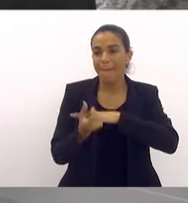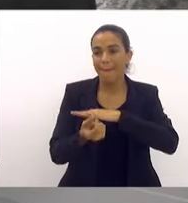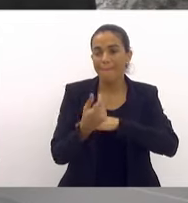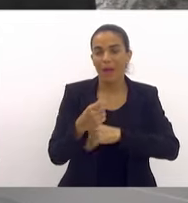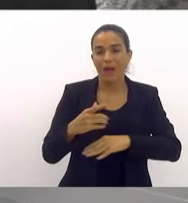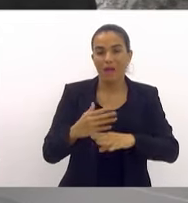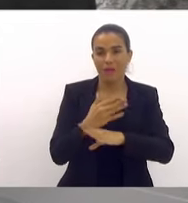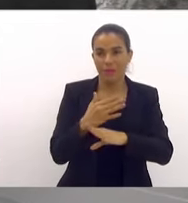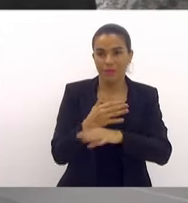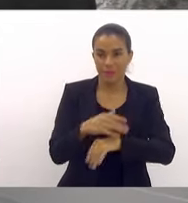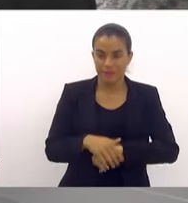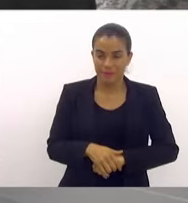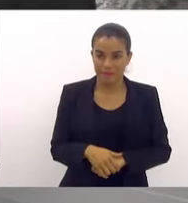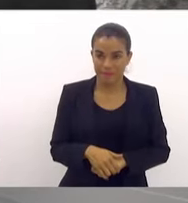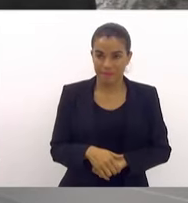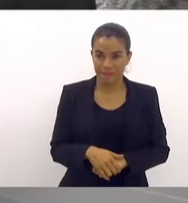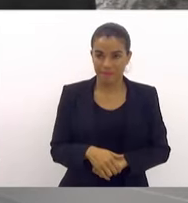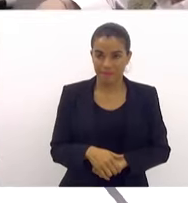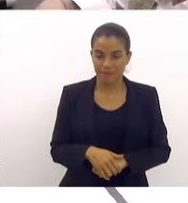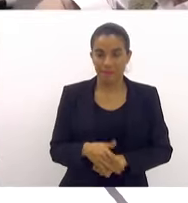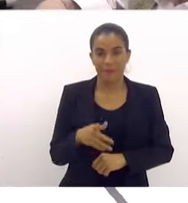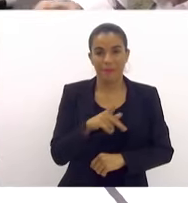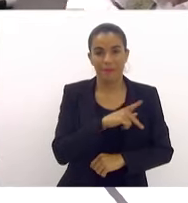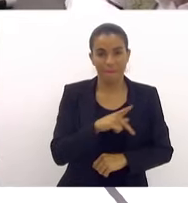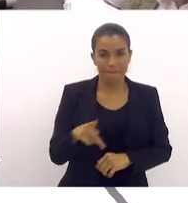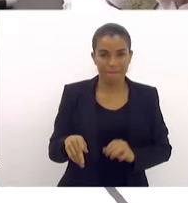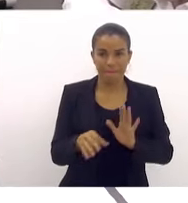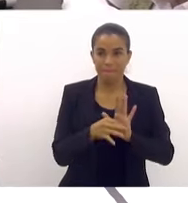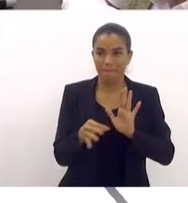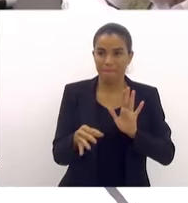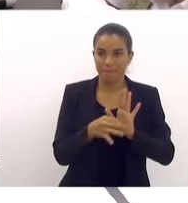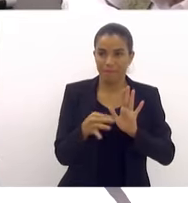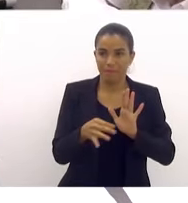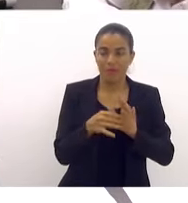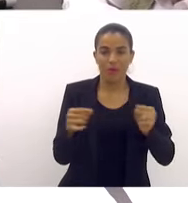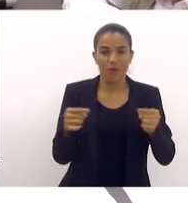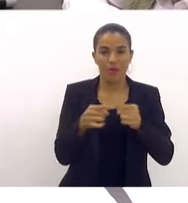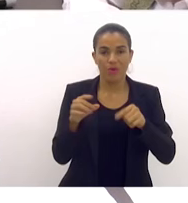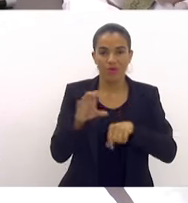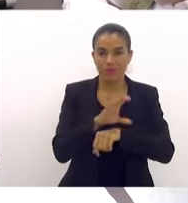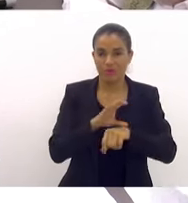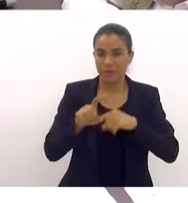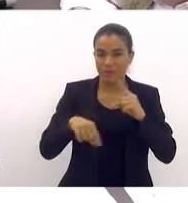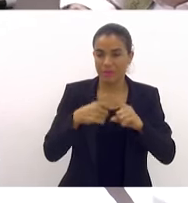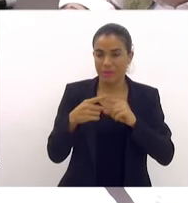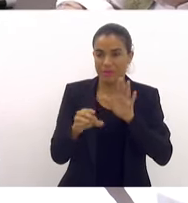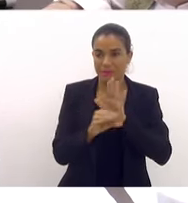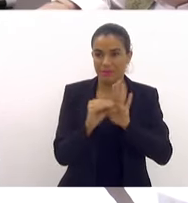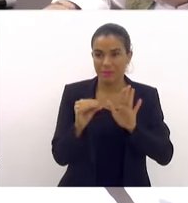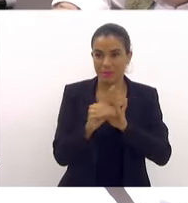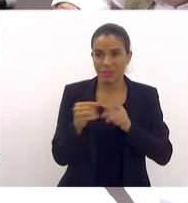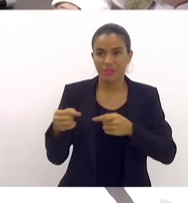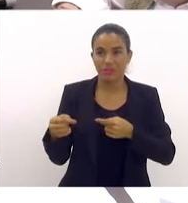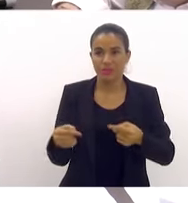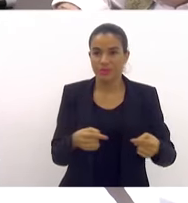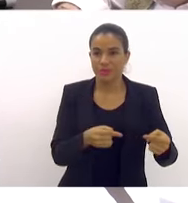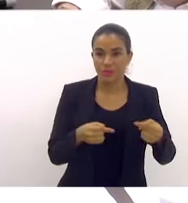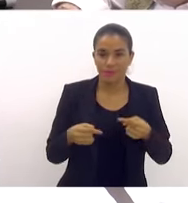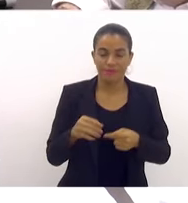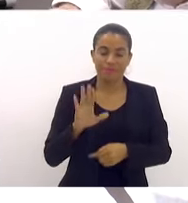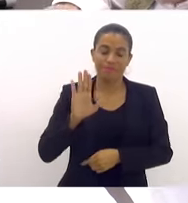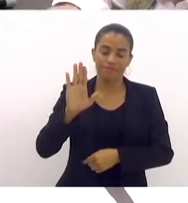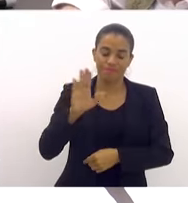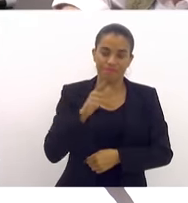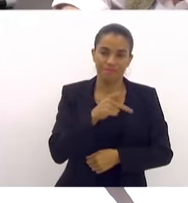Para parecer, deputado Vinícius Cozzolino. Senhor presidente, parecer pela constitucionalidade com emendas. Em discussão. Presidente.